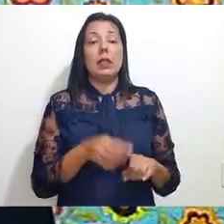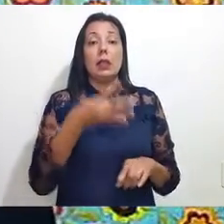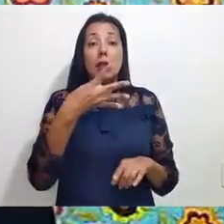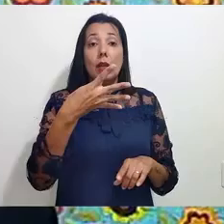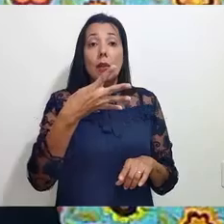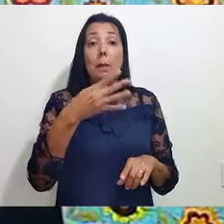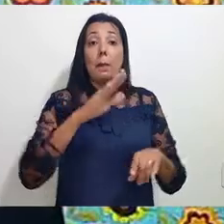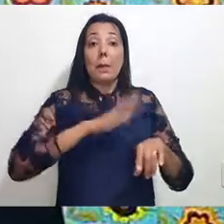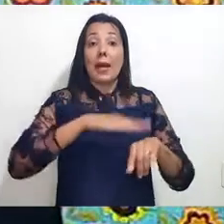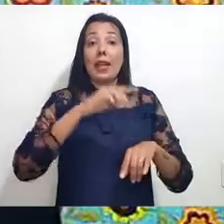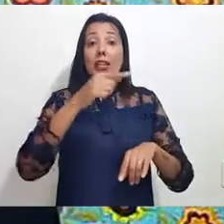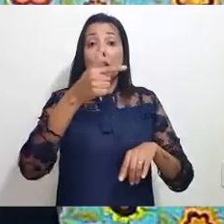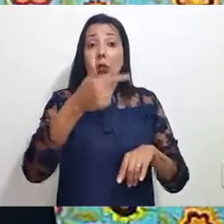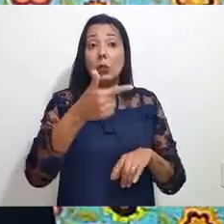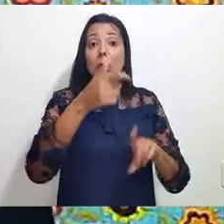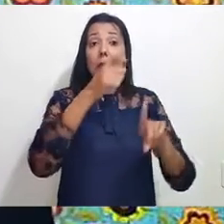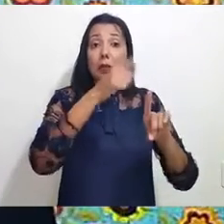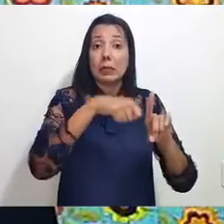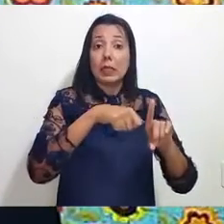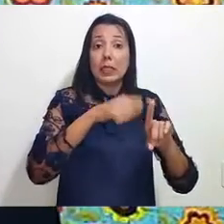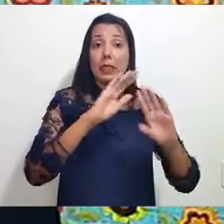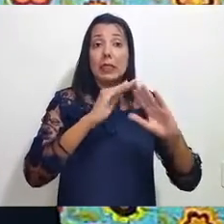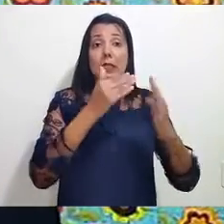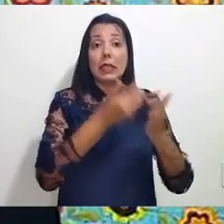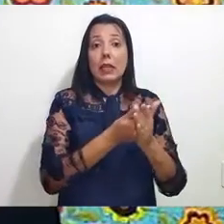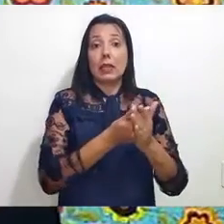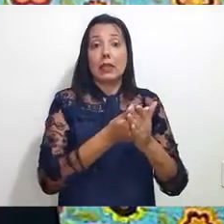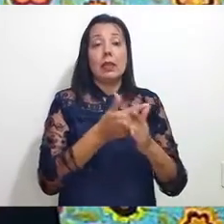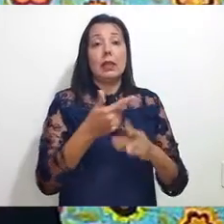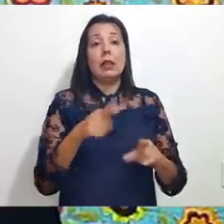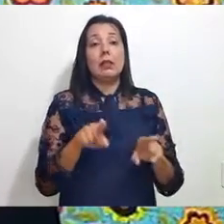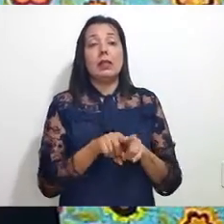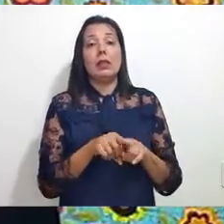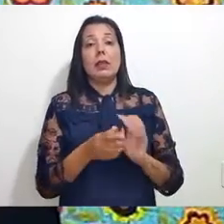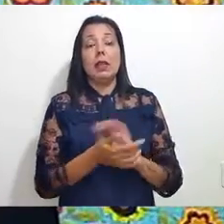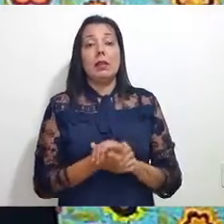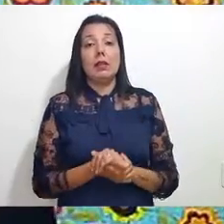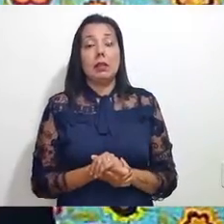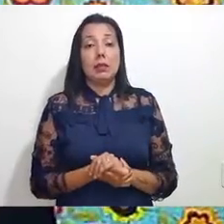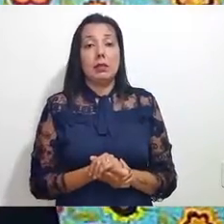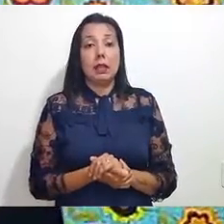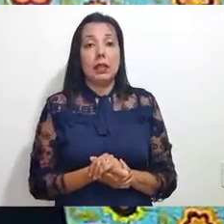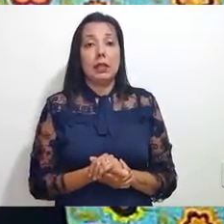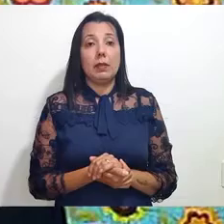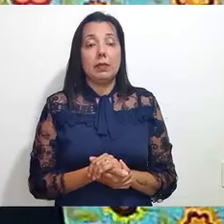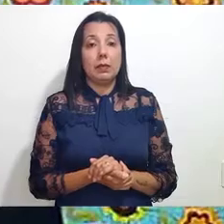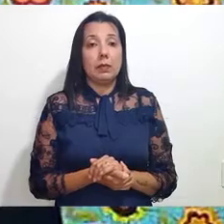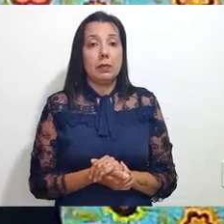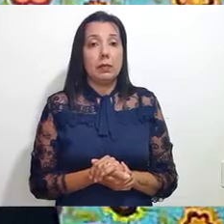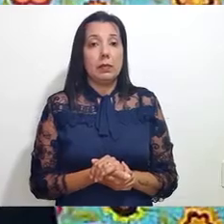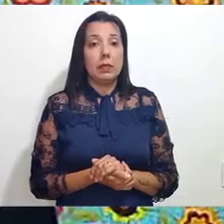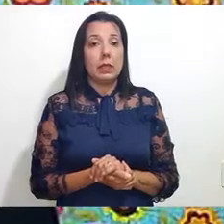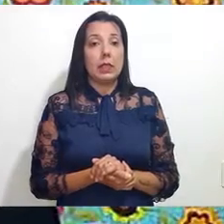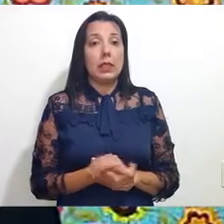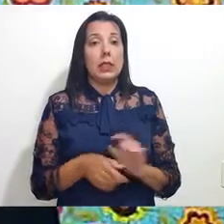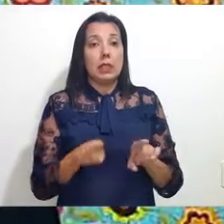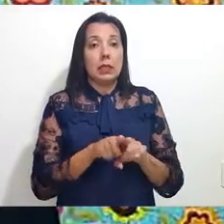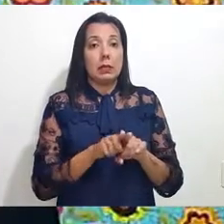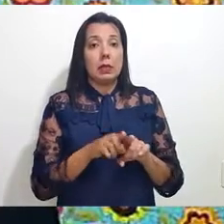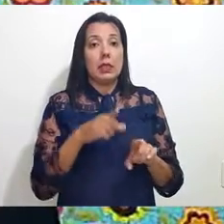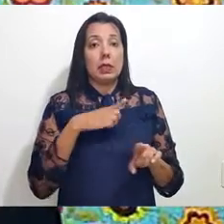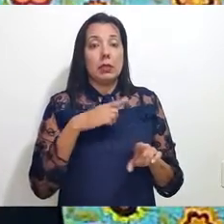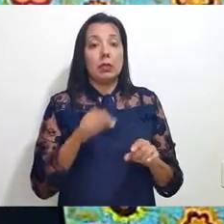de 2/3 dos casos de violência sexual cometidos contra crianças e adolescentes acontecem dentro da casa